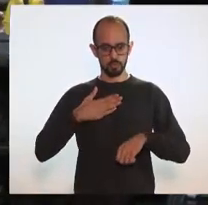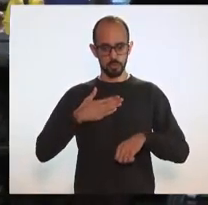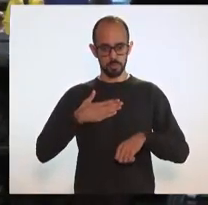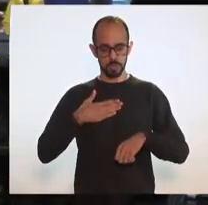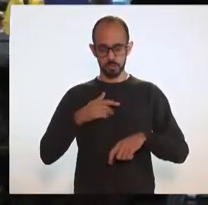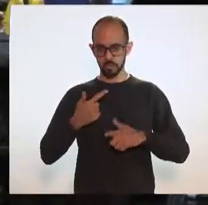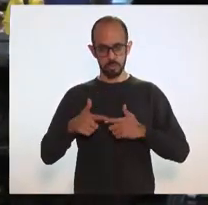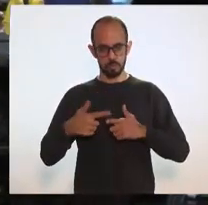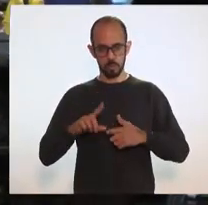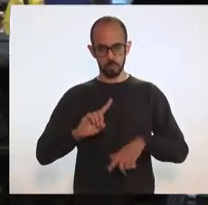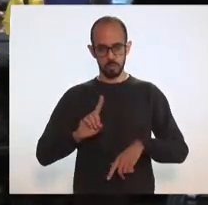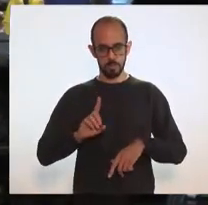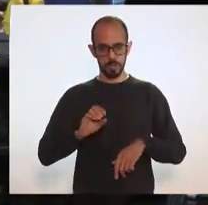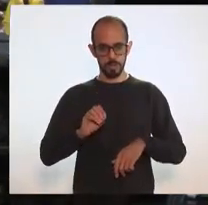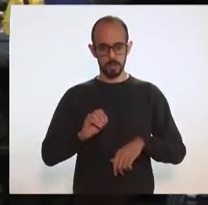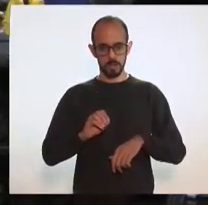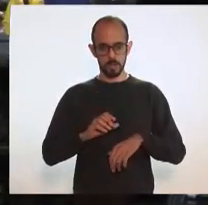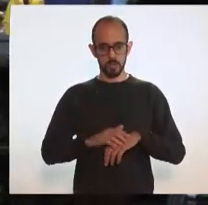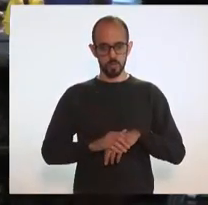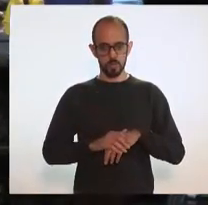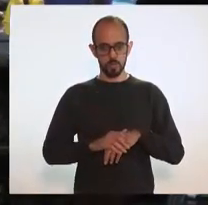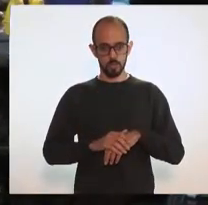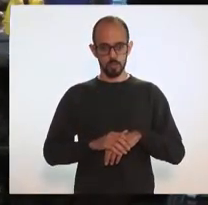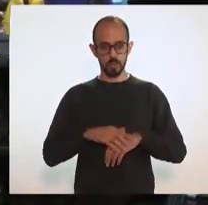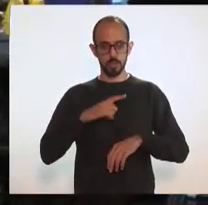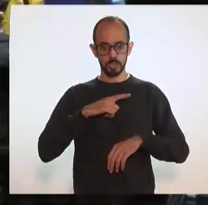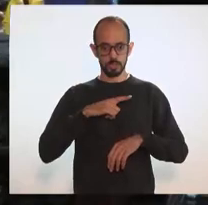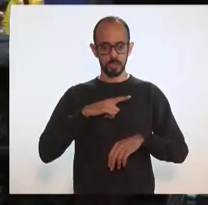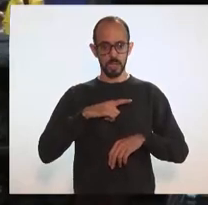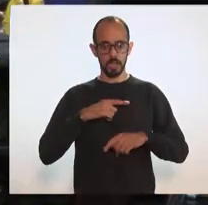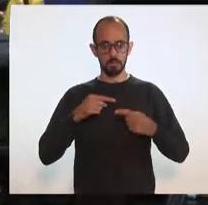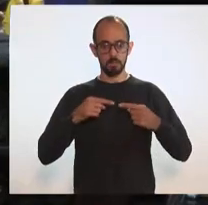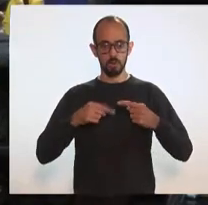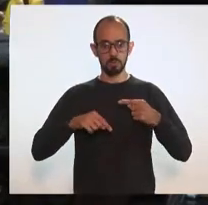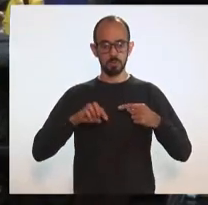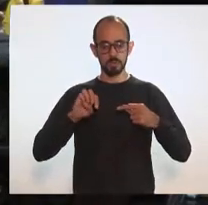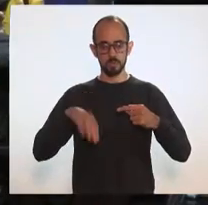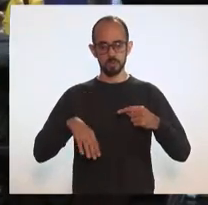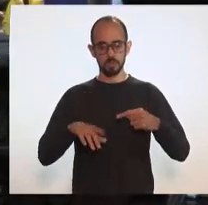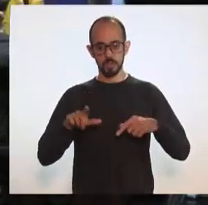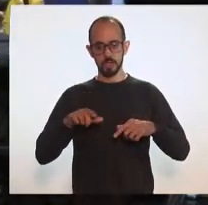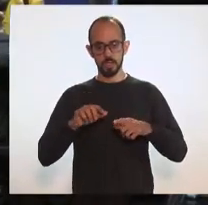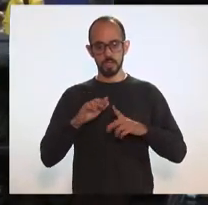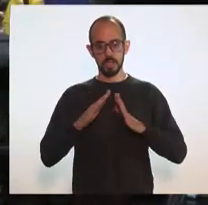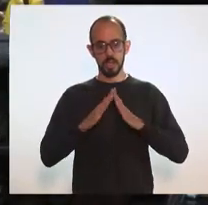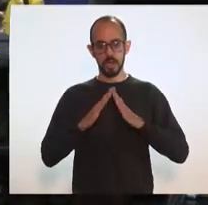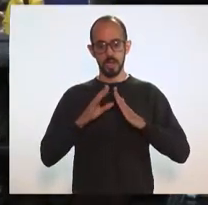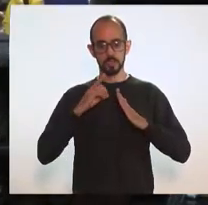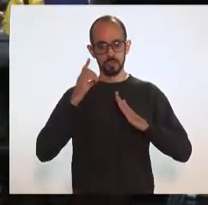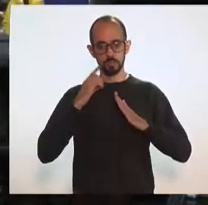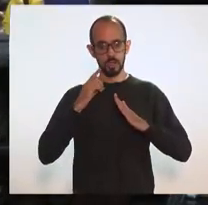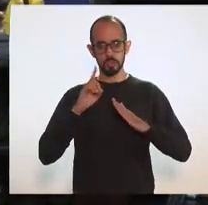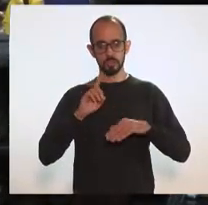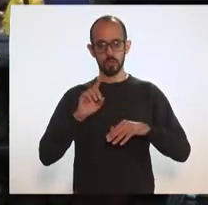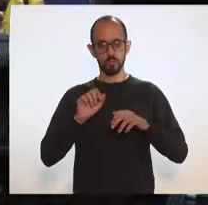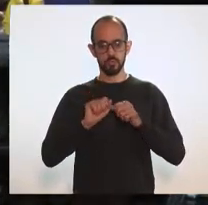chamei atenção que tem vedação inclusive Assembleia não faz diretamente